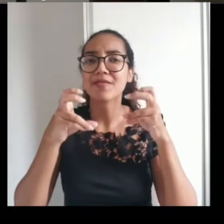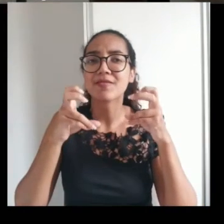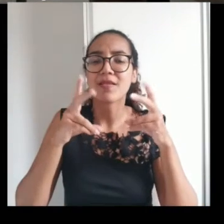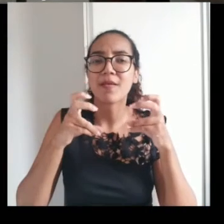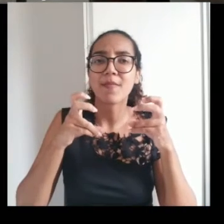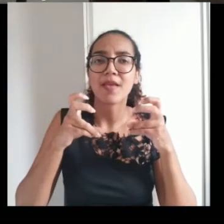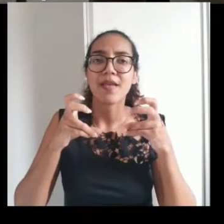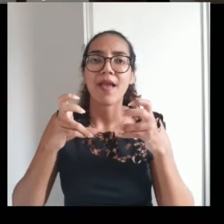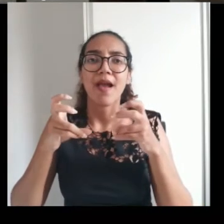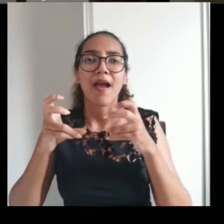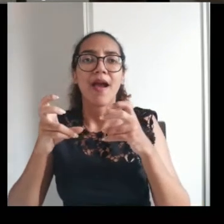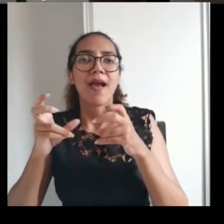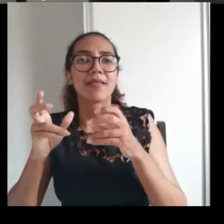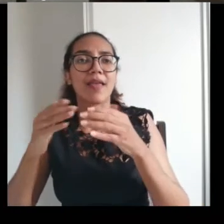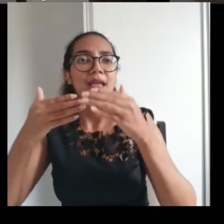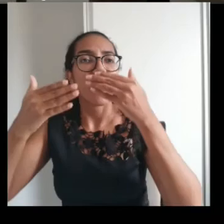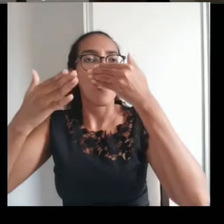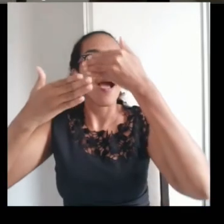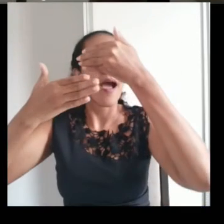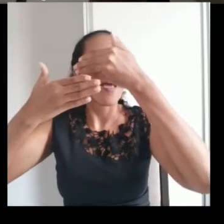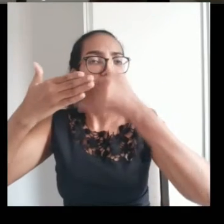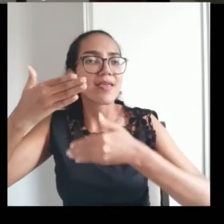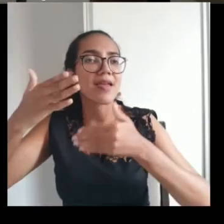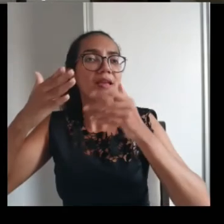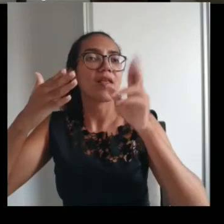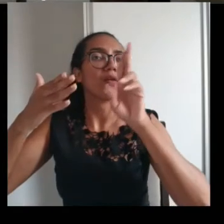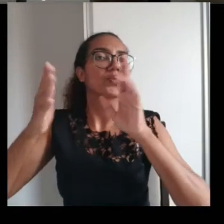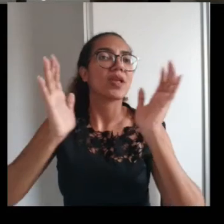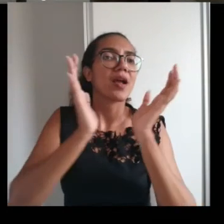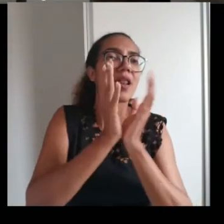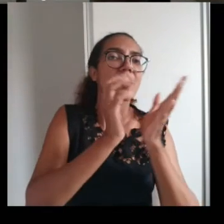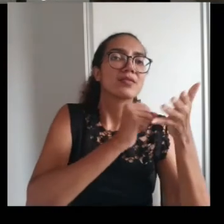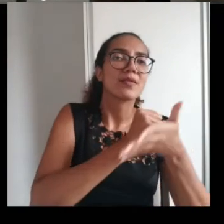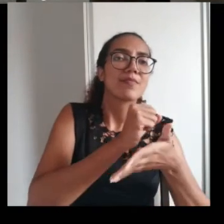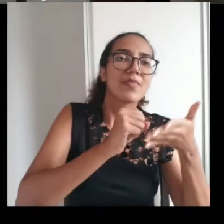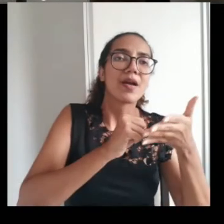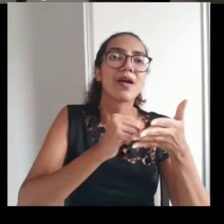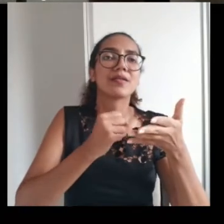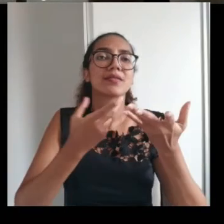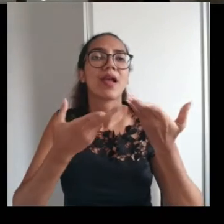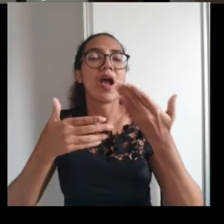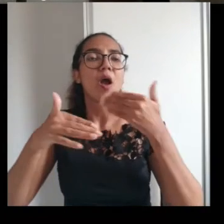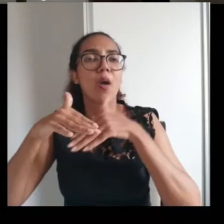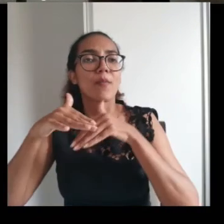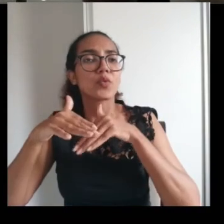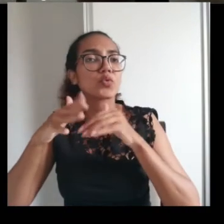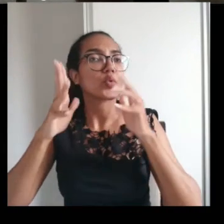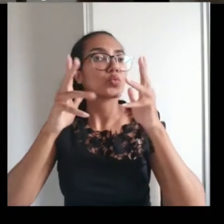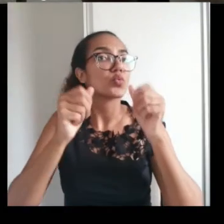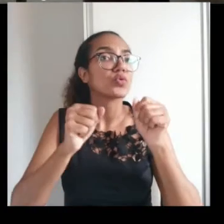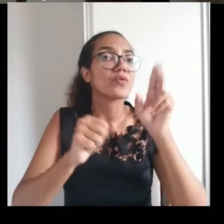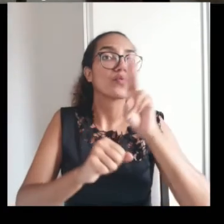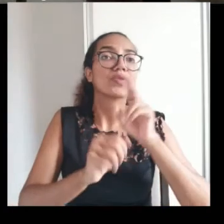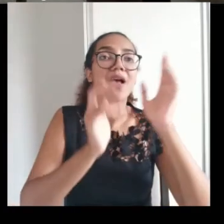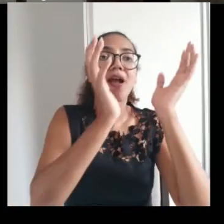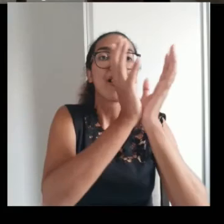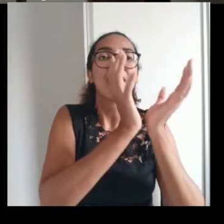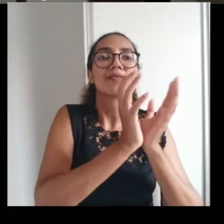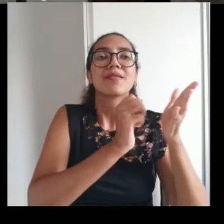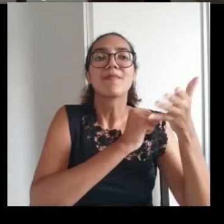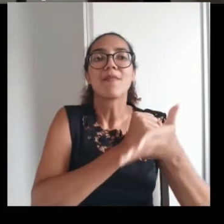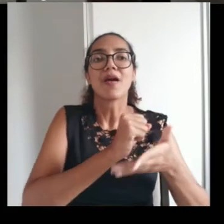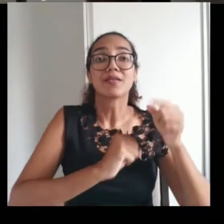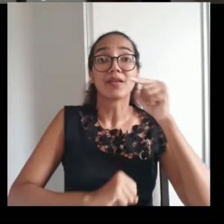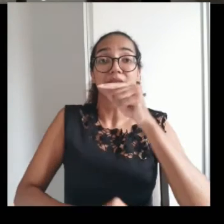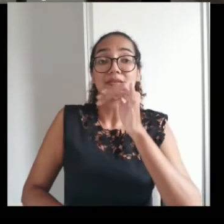parte de negócio, repositórios. Então é como se eu tivesse uma coisa especial, tá certo? Mas, como faz parte, obviamente, do domínio